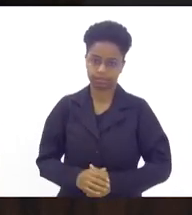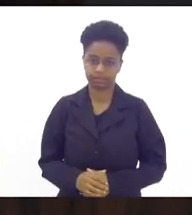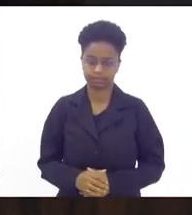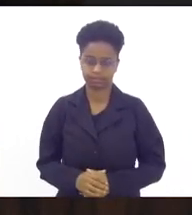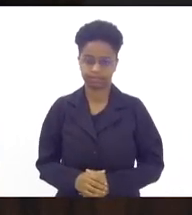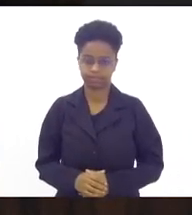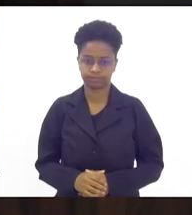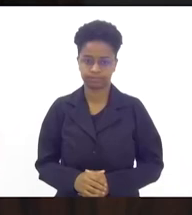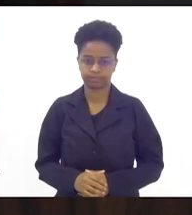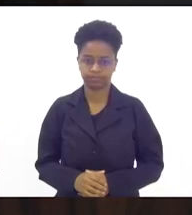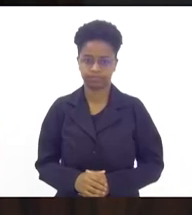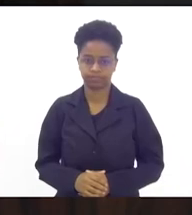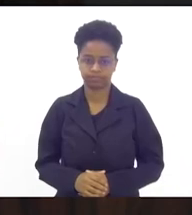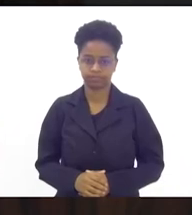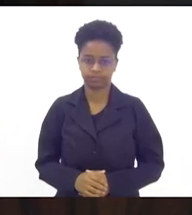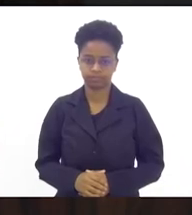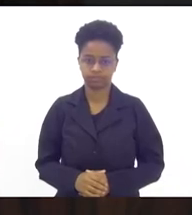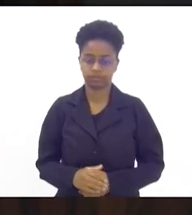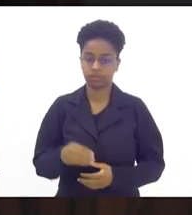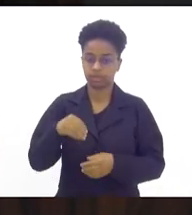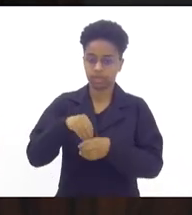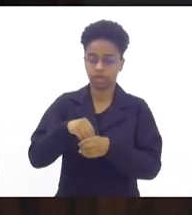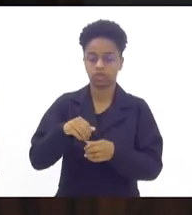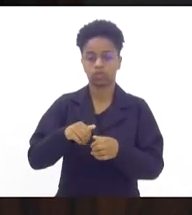no nosso futebol